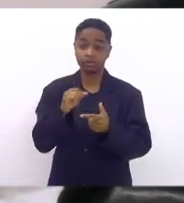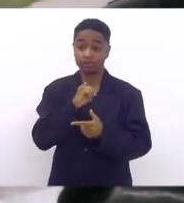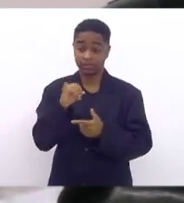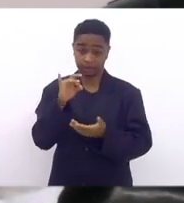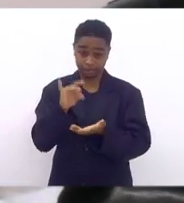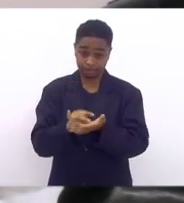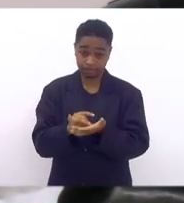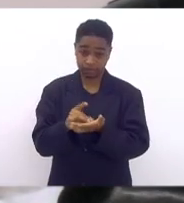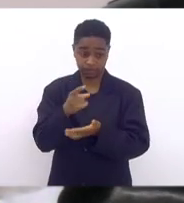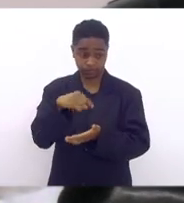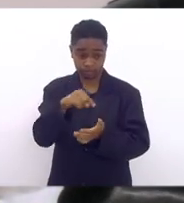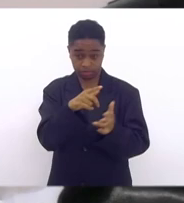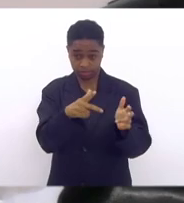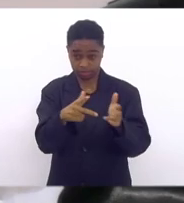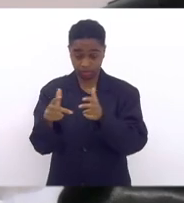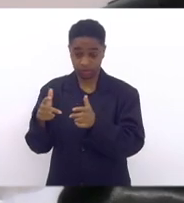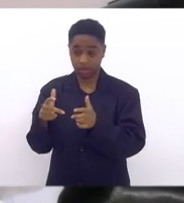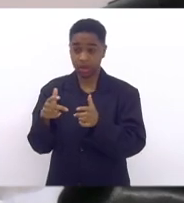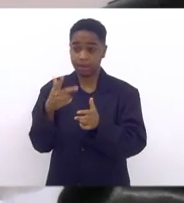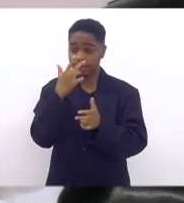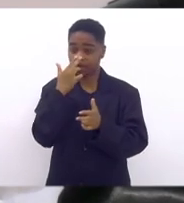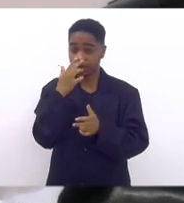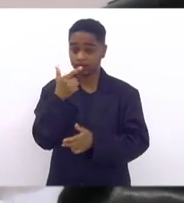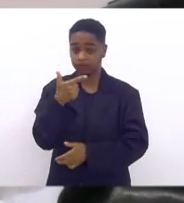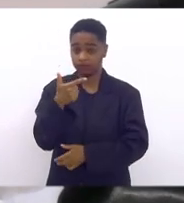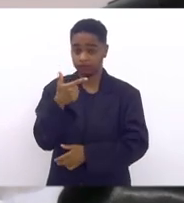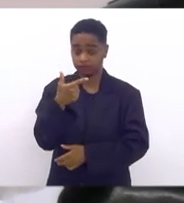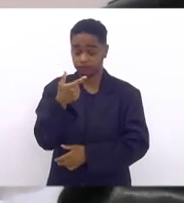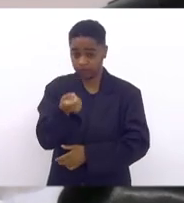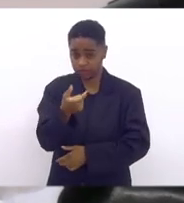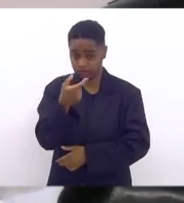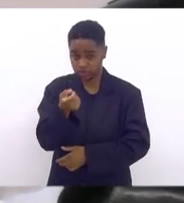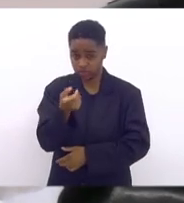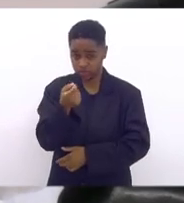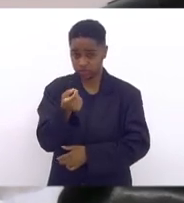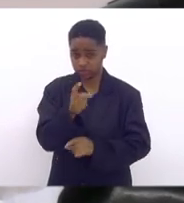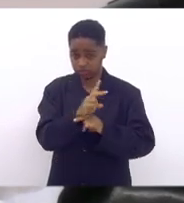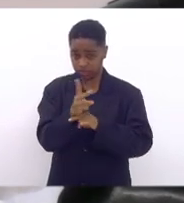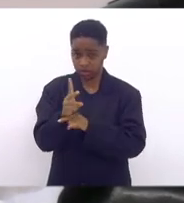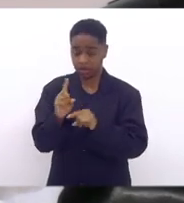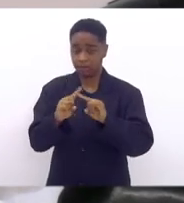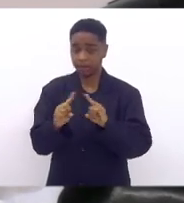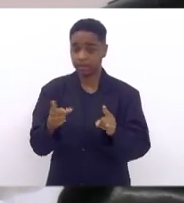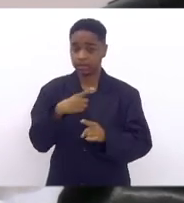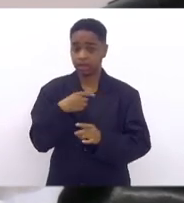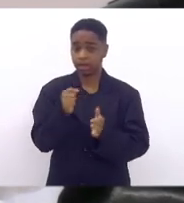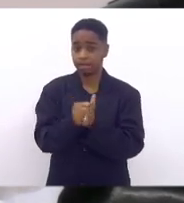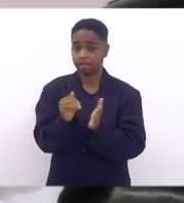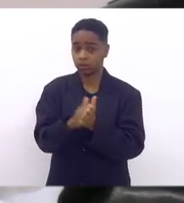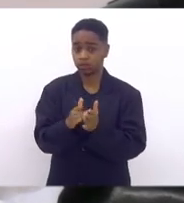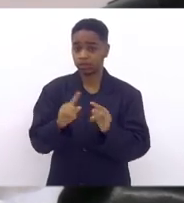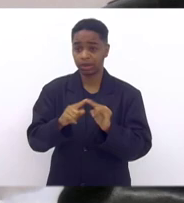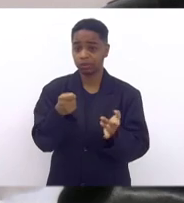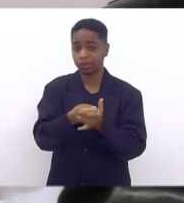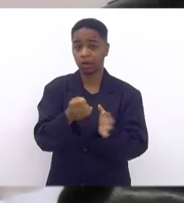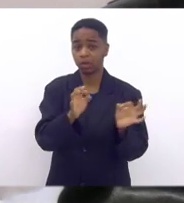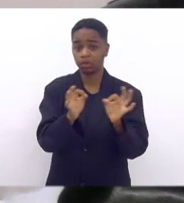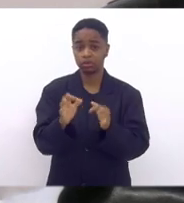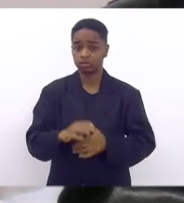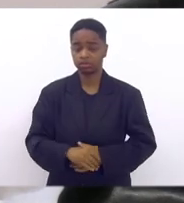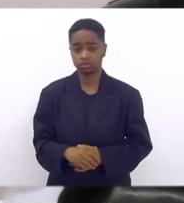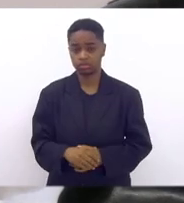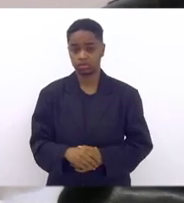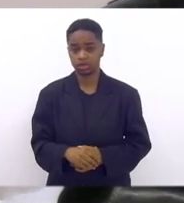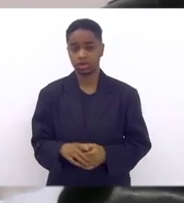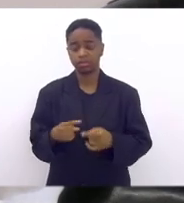feito 20 porque a o que me passar foram feito 20 vistorias 20 olha das 20 teve as multas mas efetivamente nenhuma porque